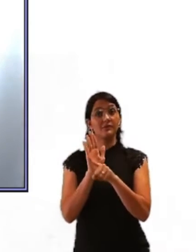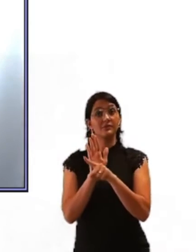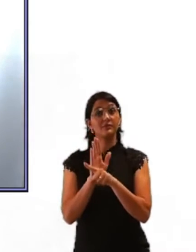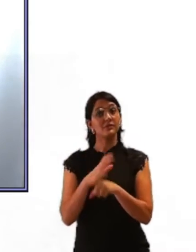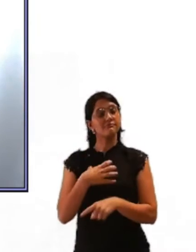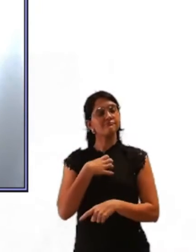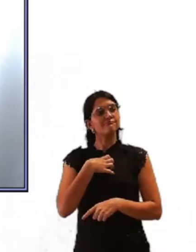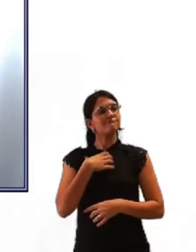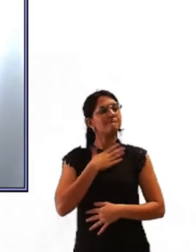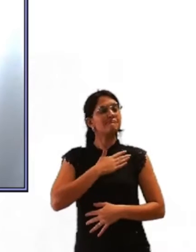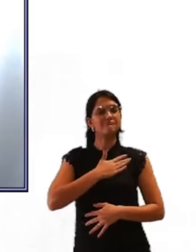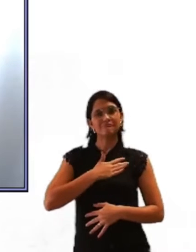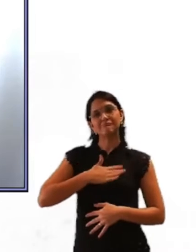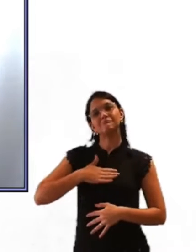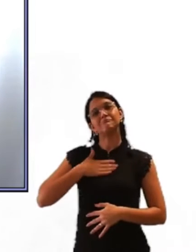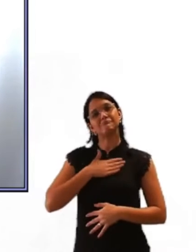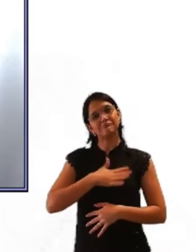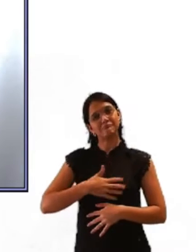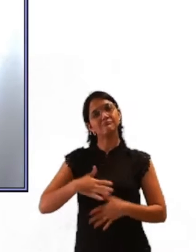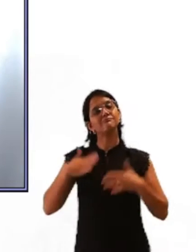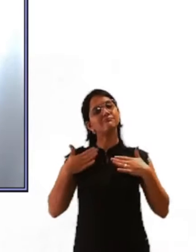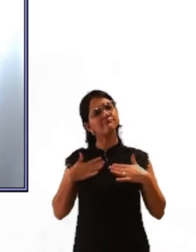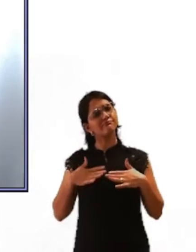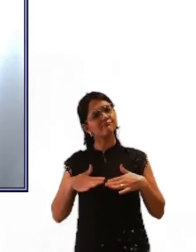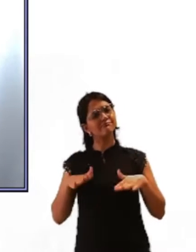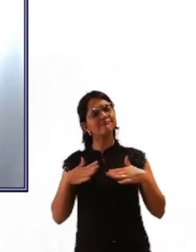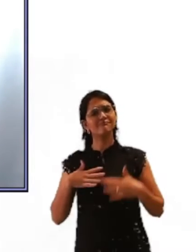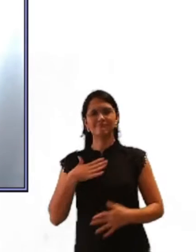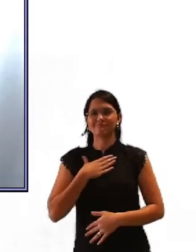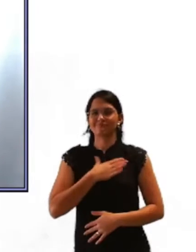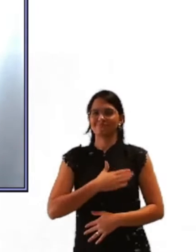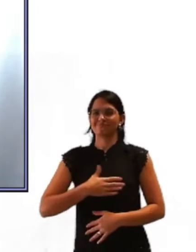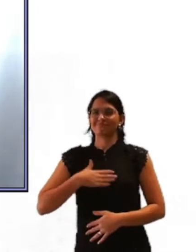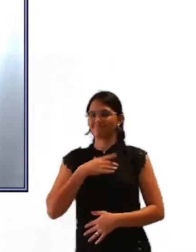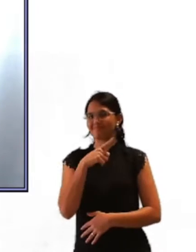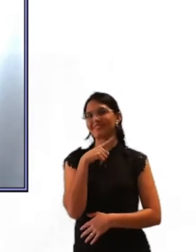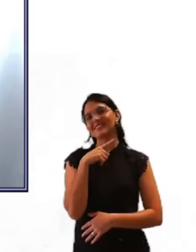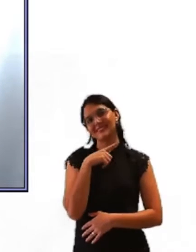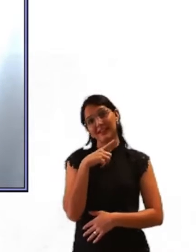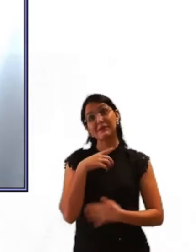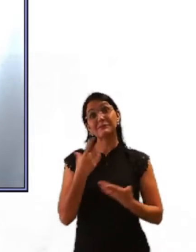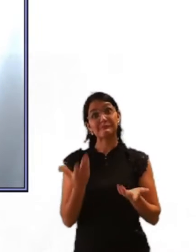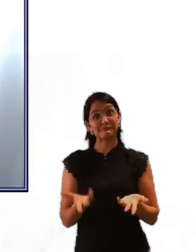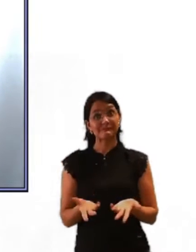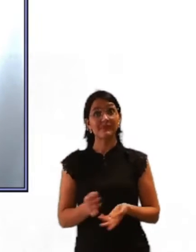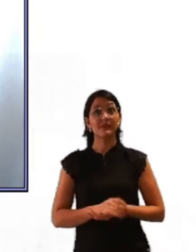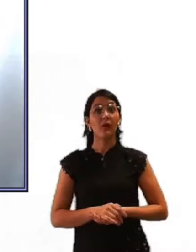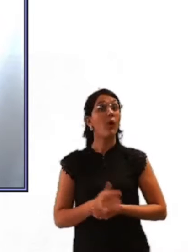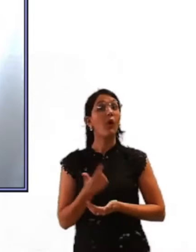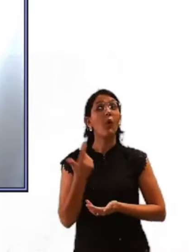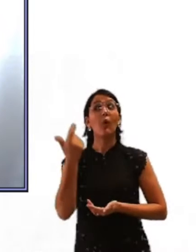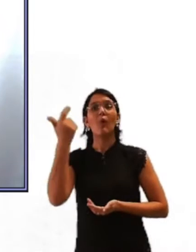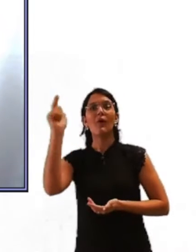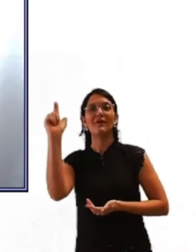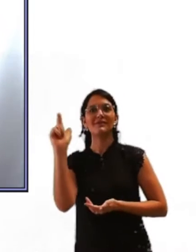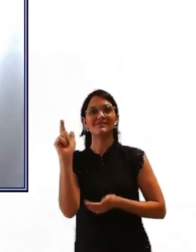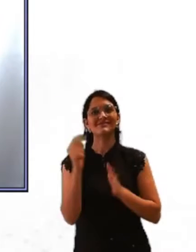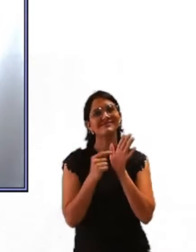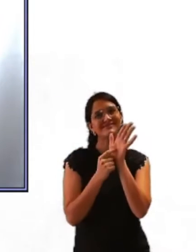mais bem-estar, né, mais confortáveis ali com aquele contexto. Então, olha só, um fator